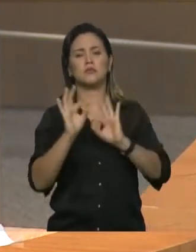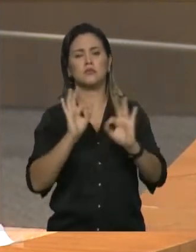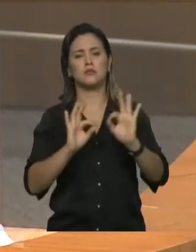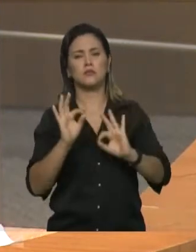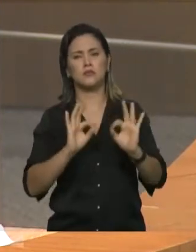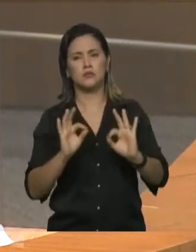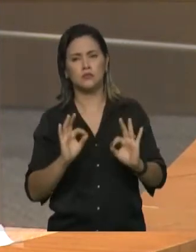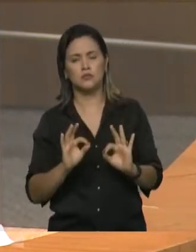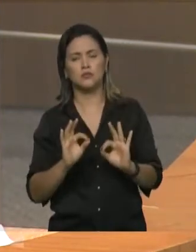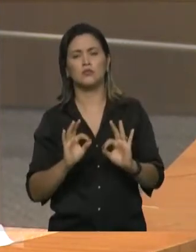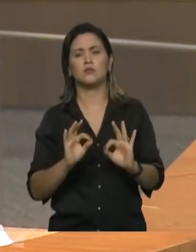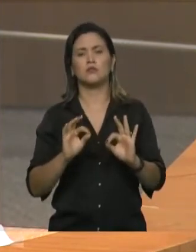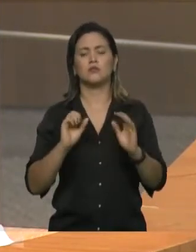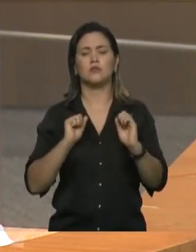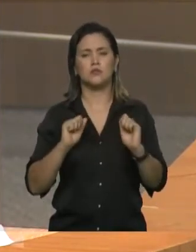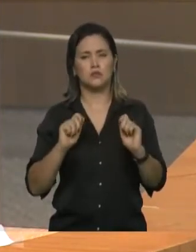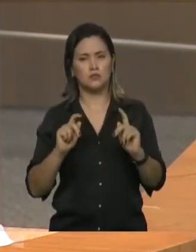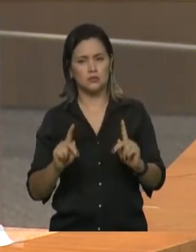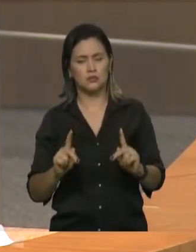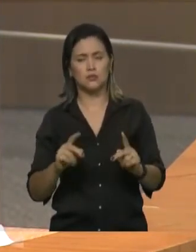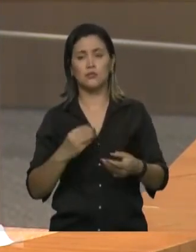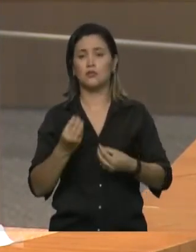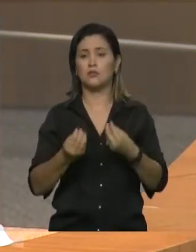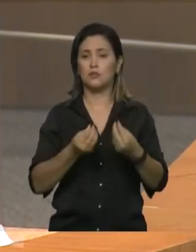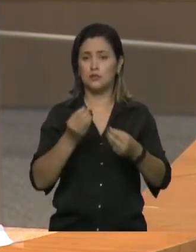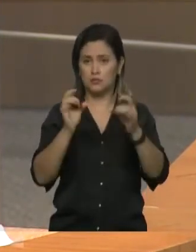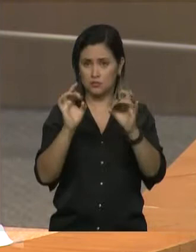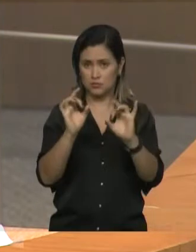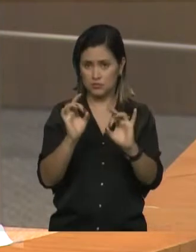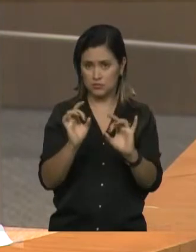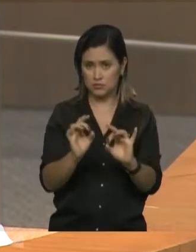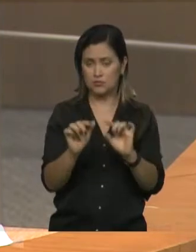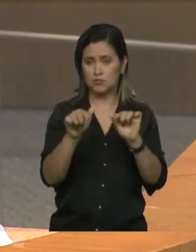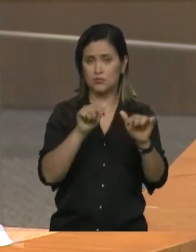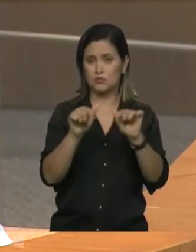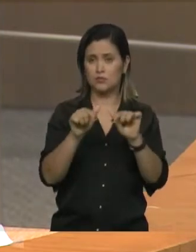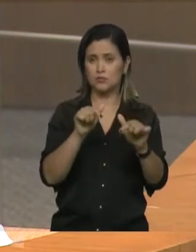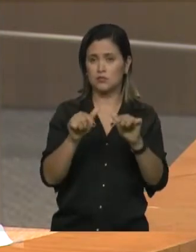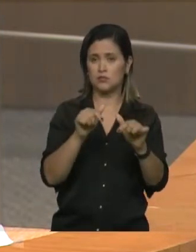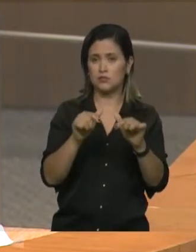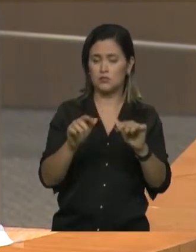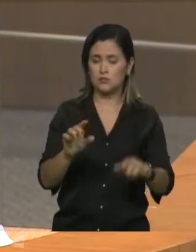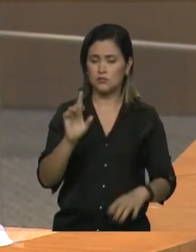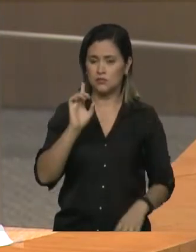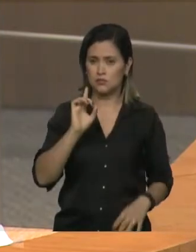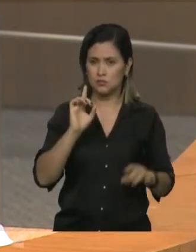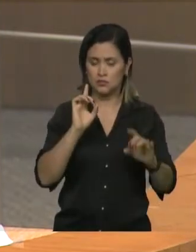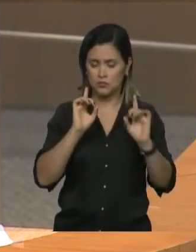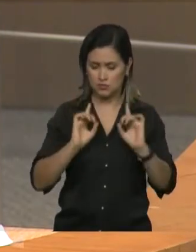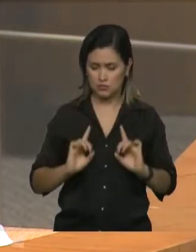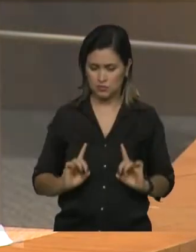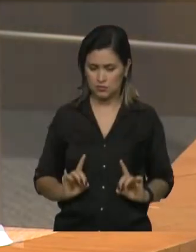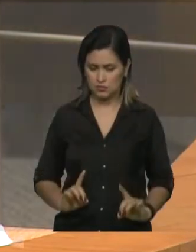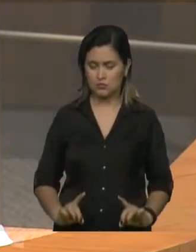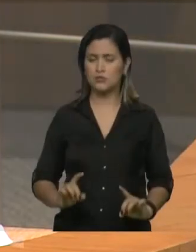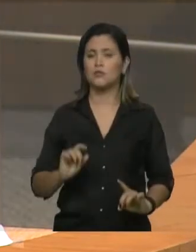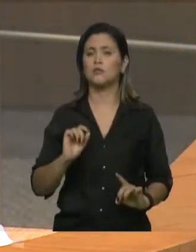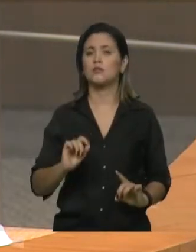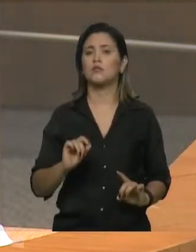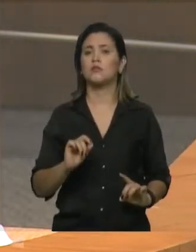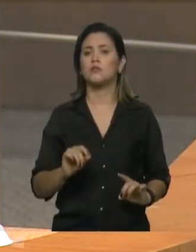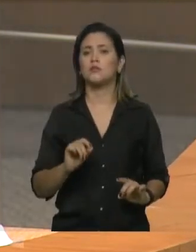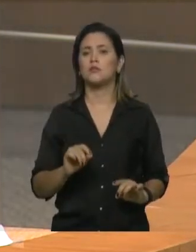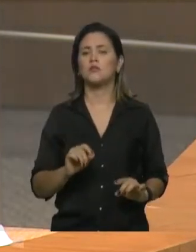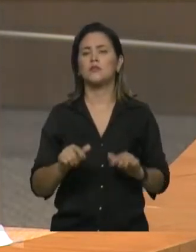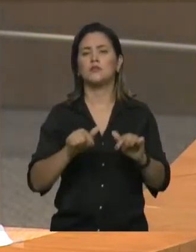a fixação de critérios específicos para servidores com deficiências que desempenham atividades com exposição a agentes nocivos,